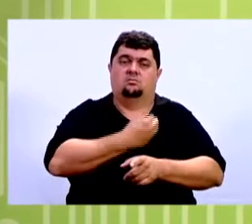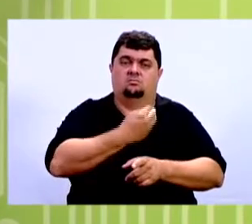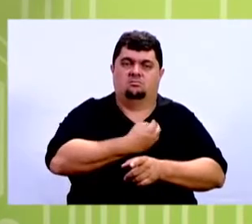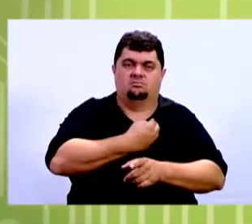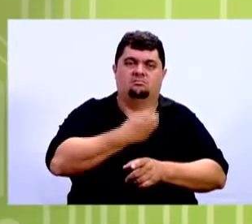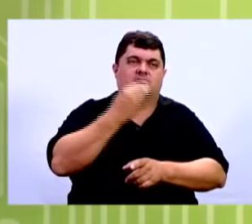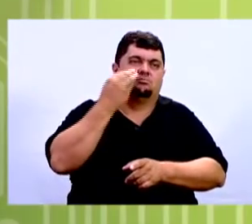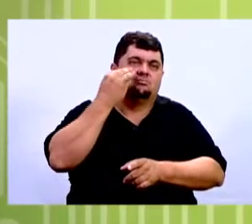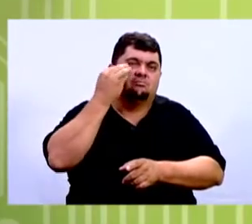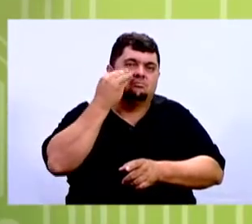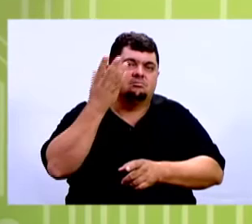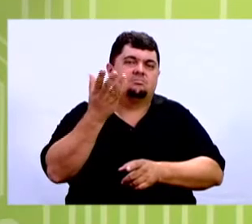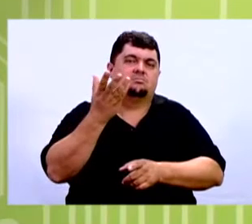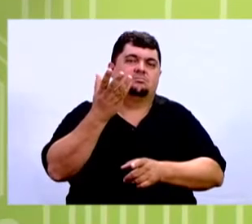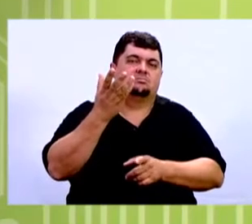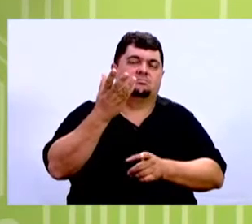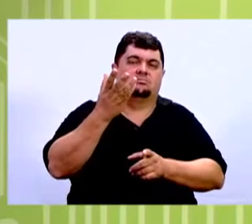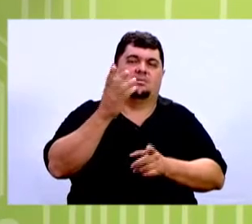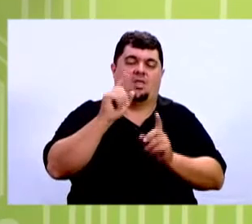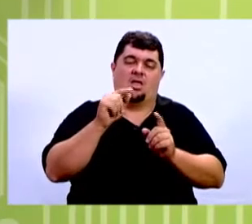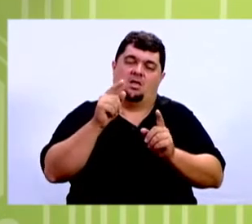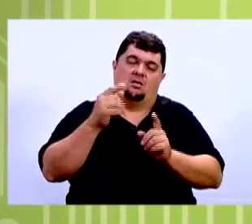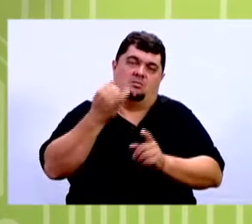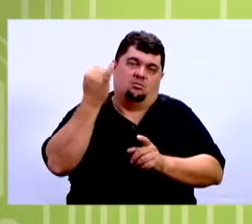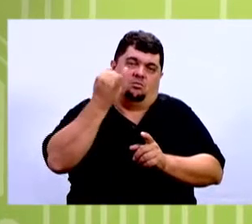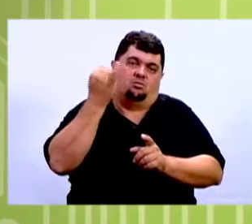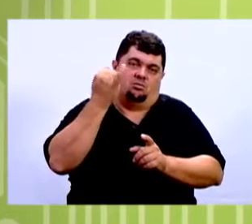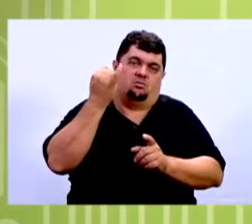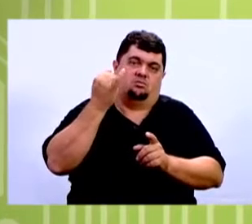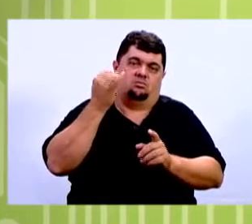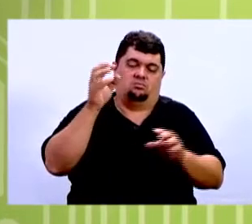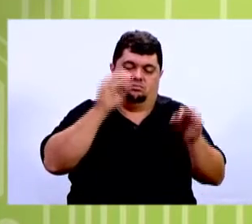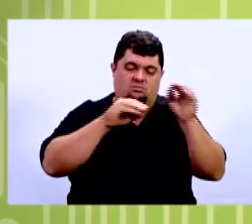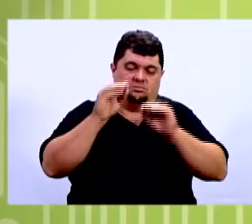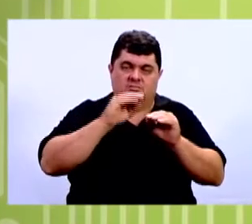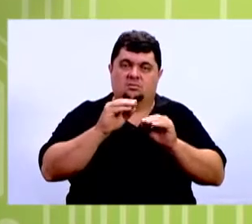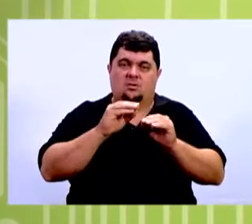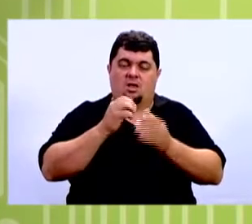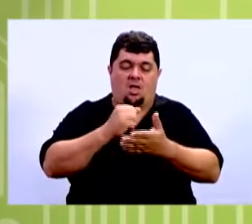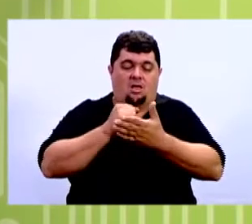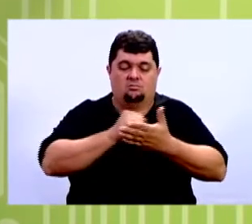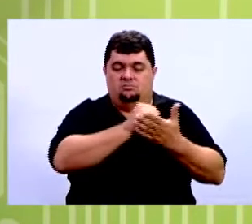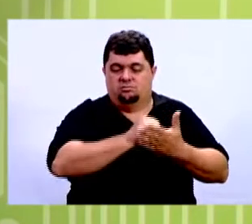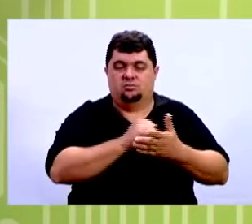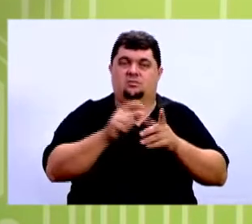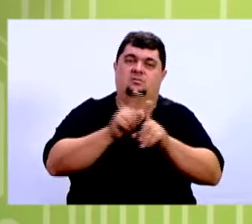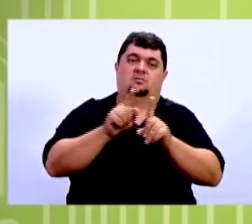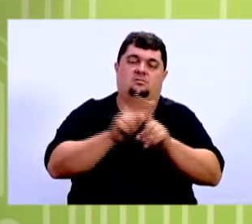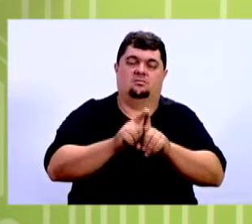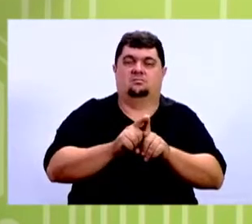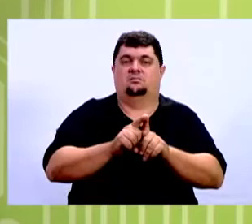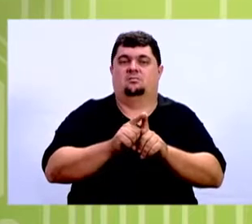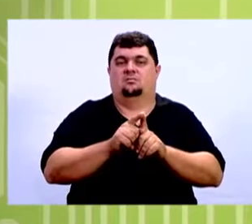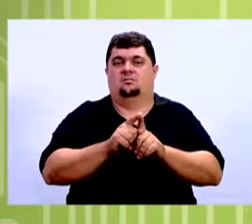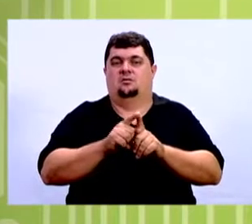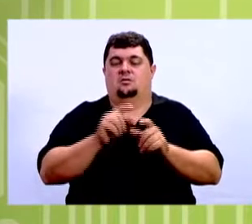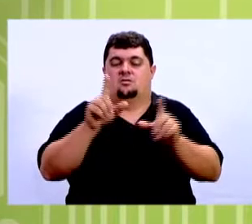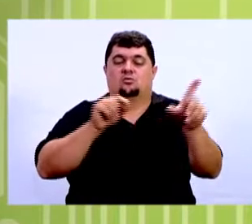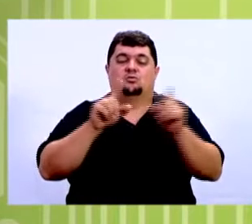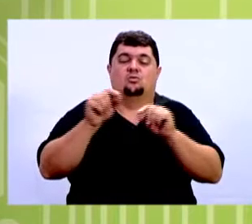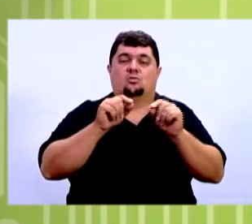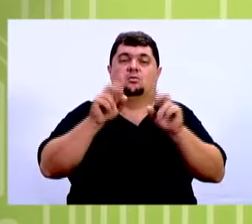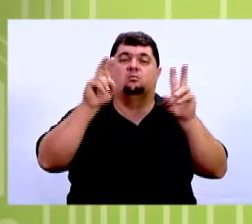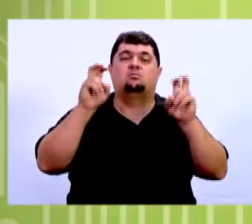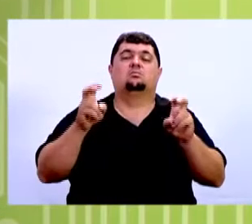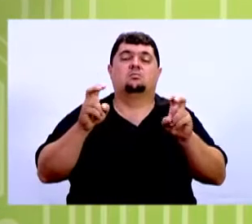sua experiência, o seu objeto de estudo, tudo vai importar ou vai ser importante na hora de você definir qual é